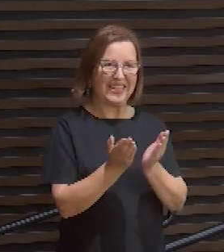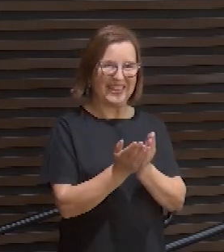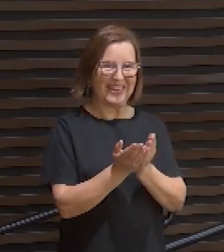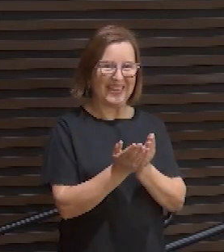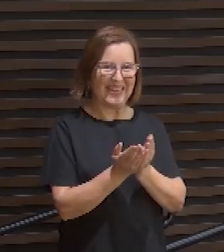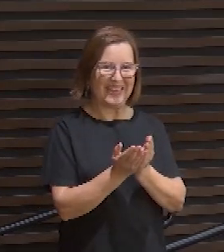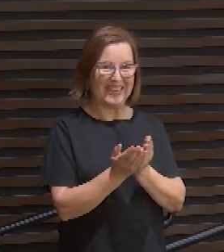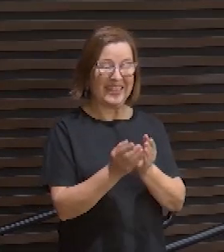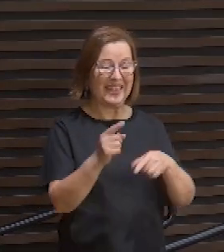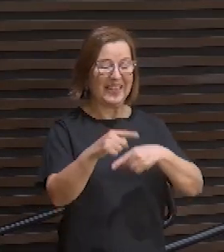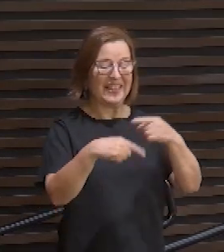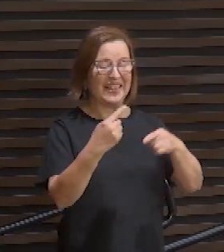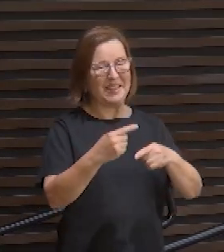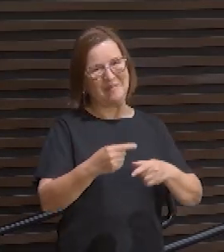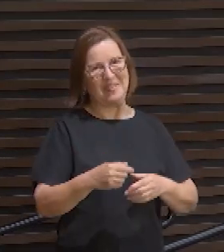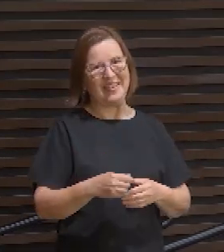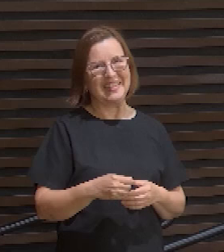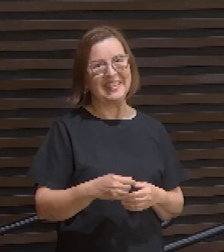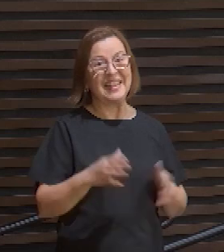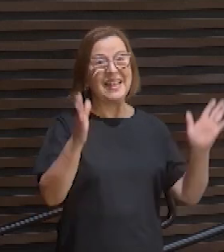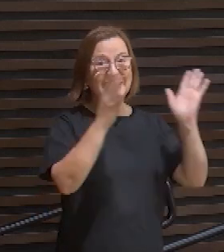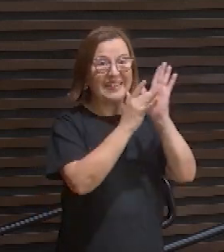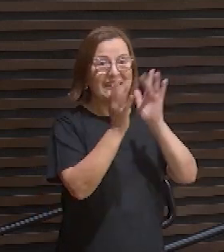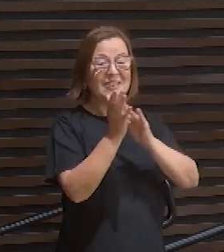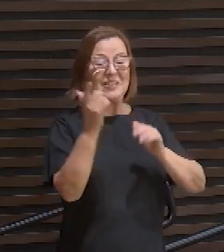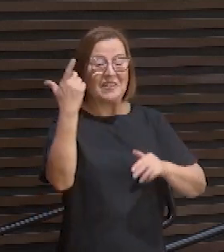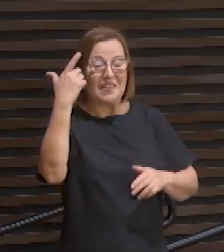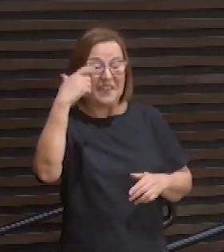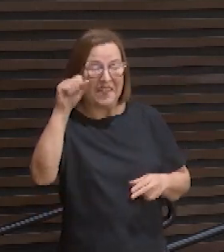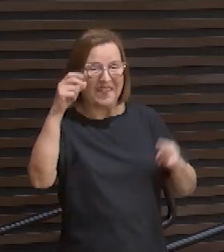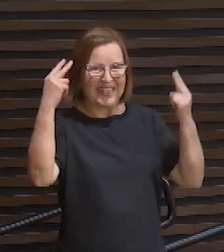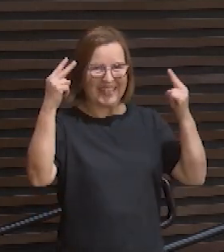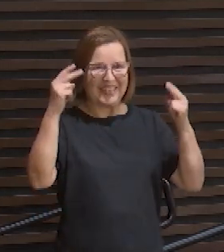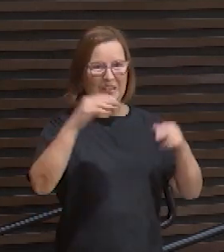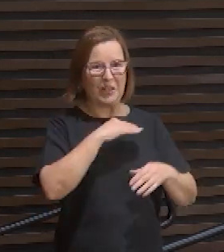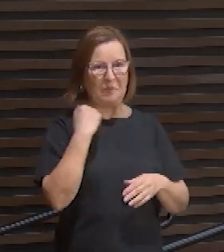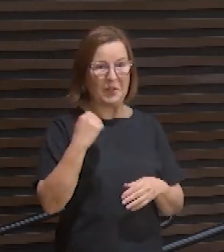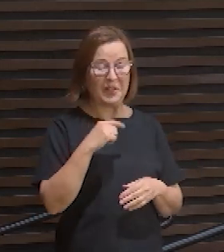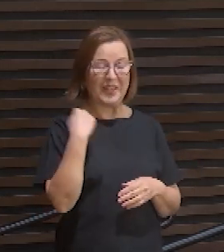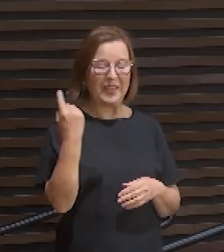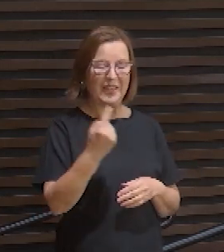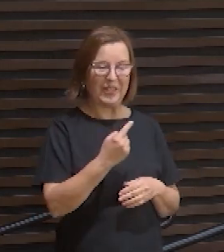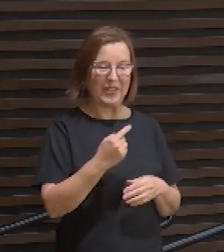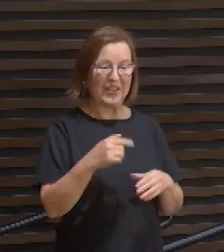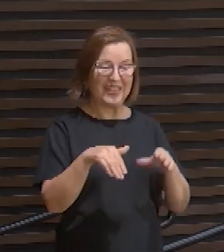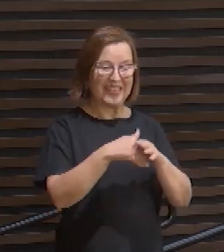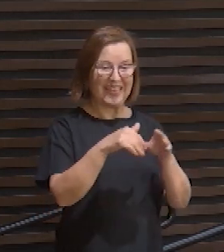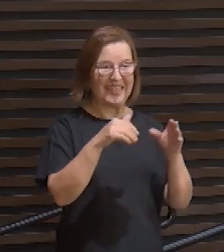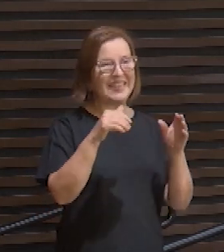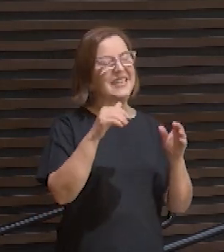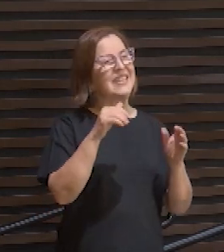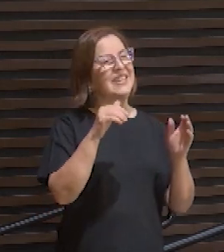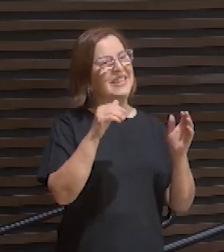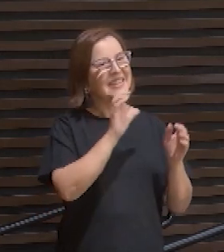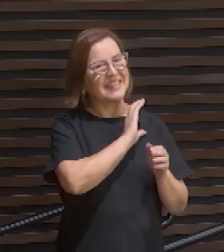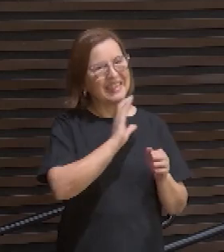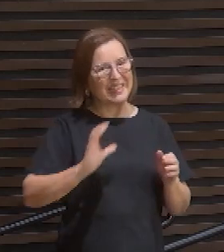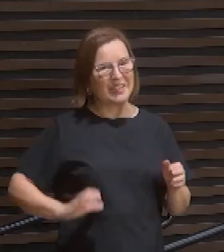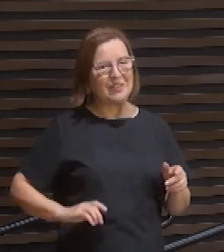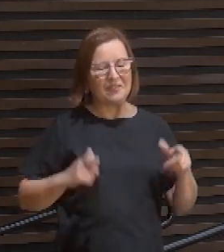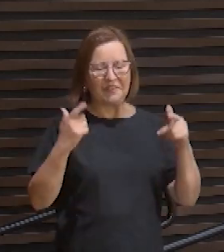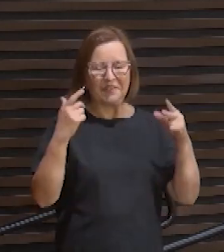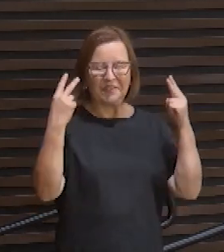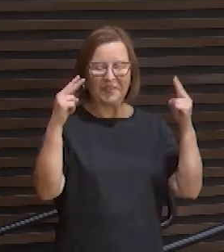dele. Ele venceu a morte, e nós, nele, a venceremos também. Vamos orar? Pai,